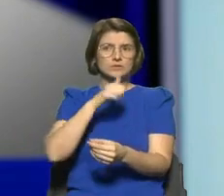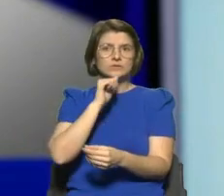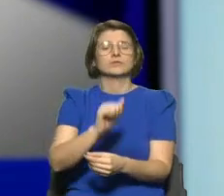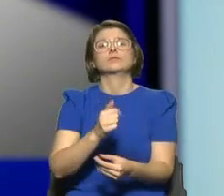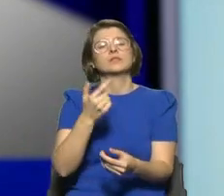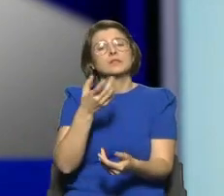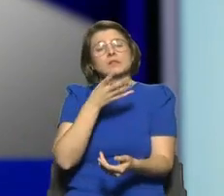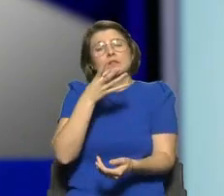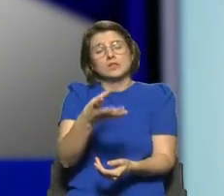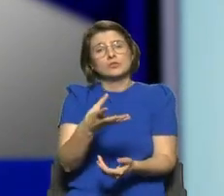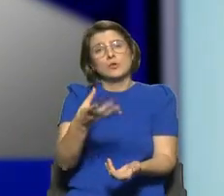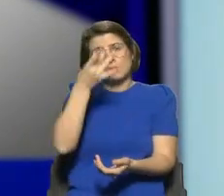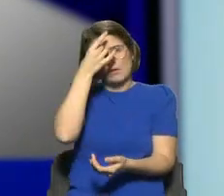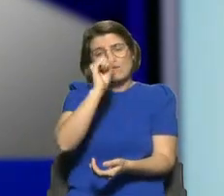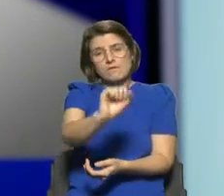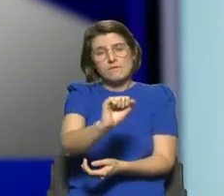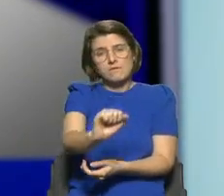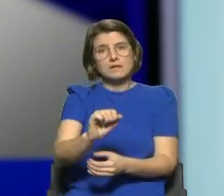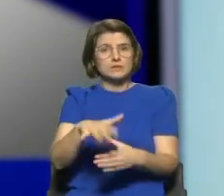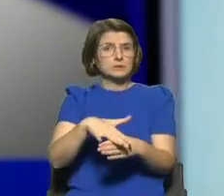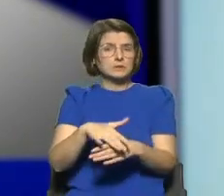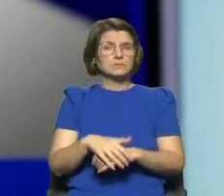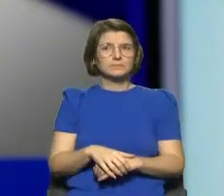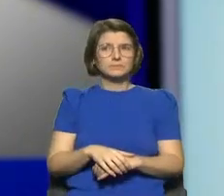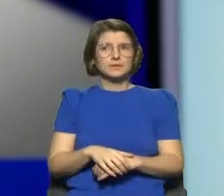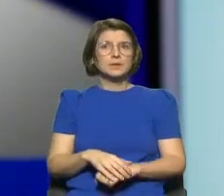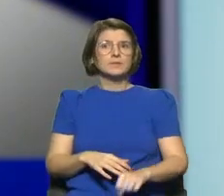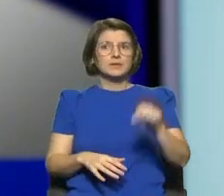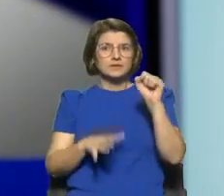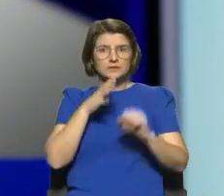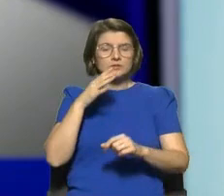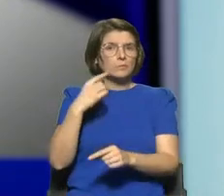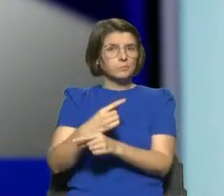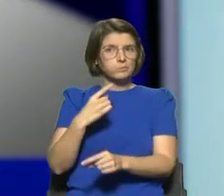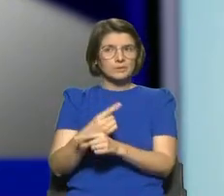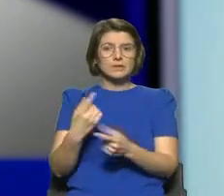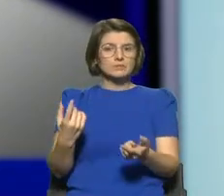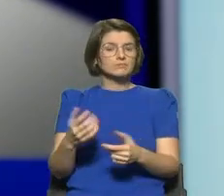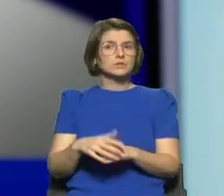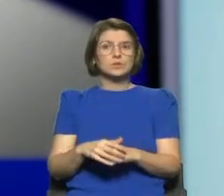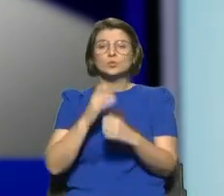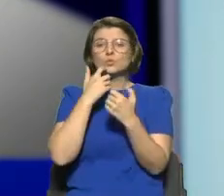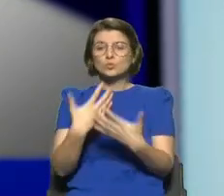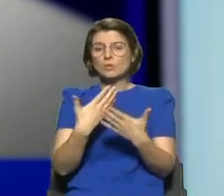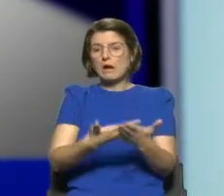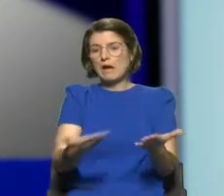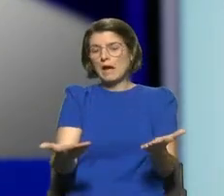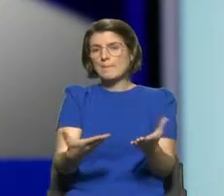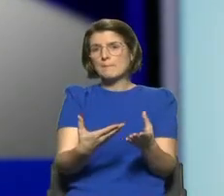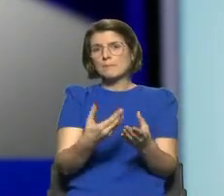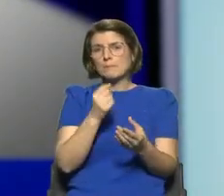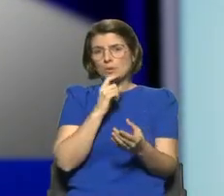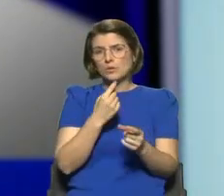entende sobre toda esta situação aquilo que o partido socialista tem dito é não prescinde de nenhum dos mecanismos que tem neste momento